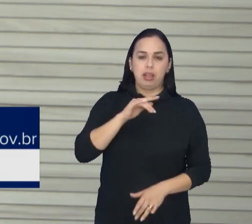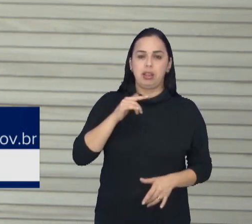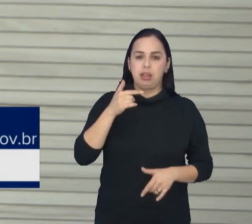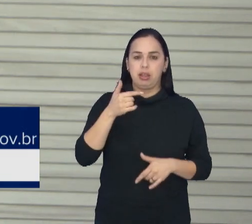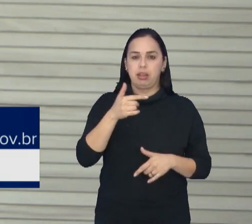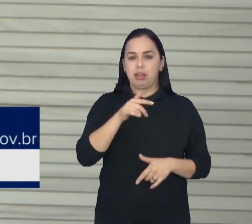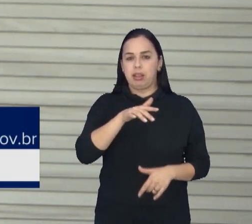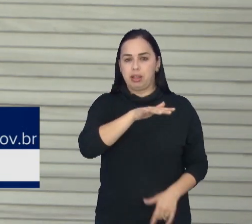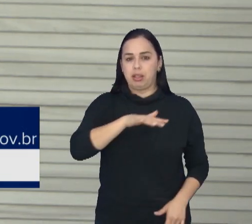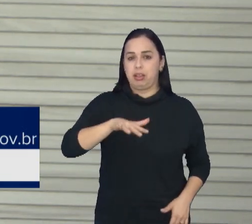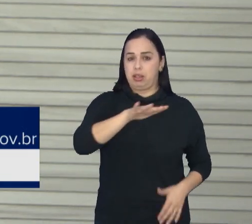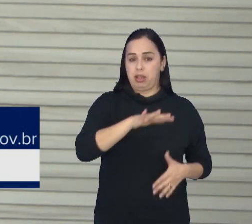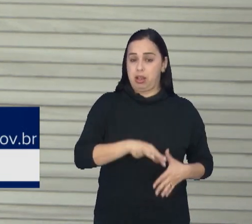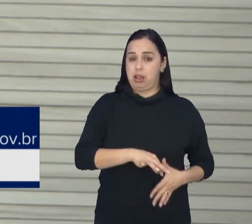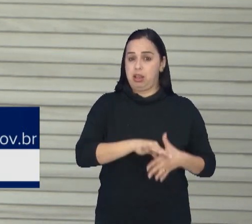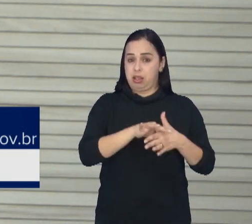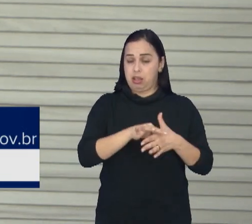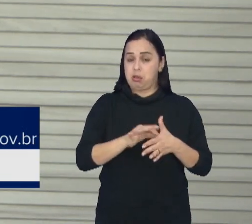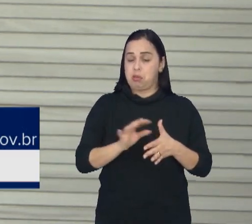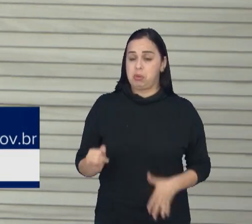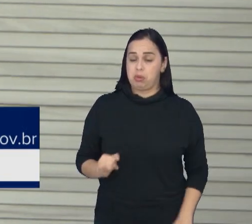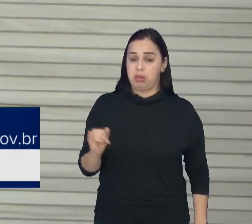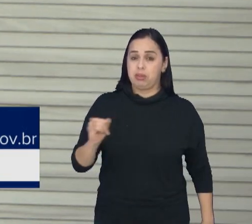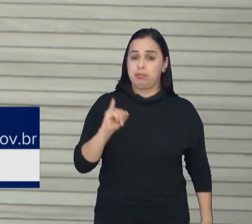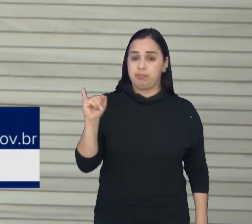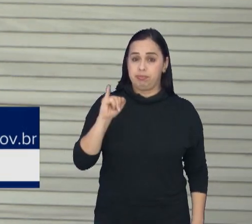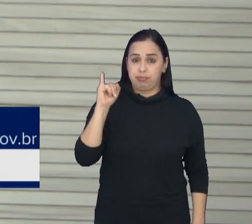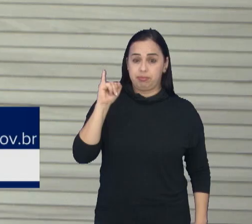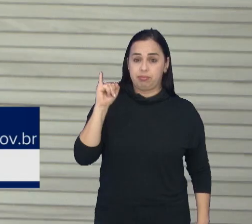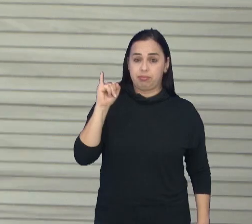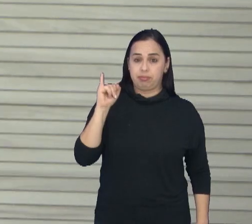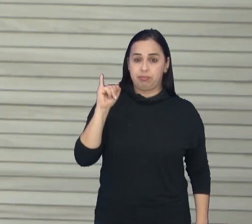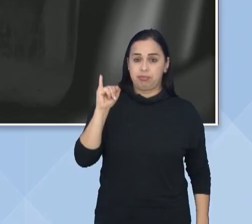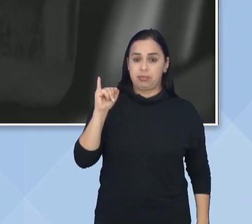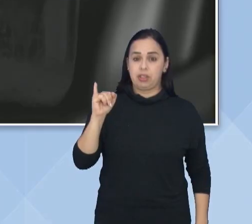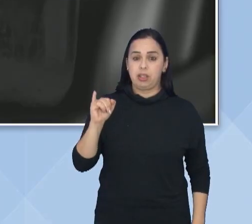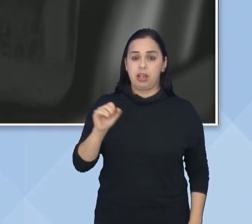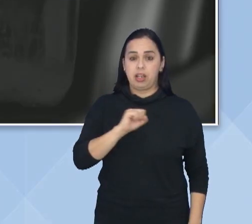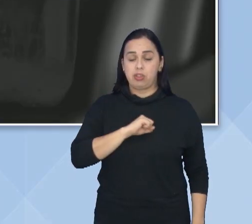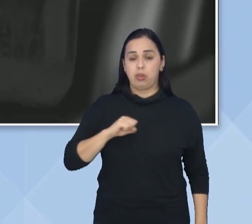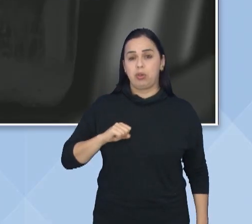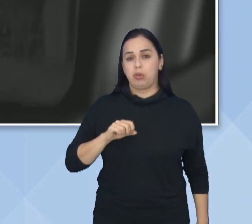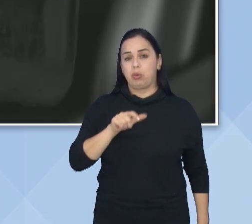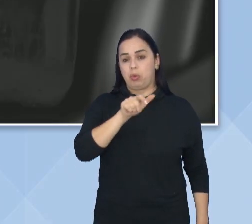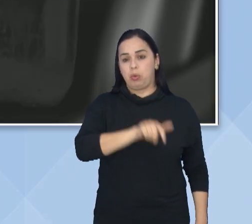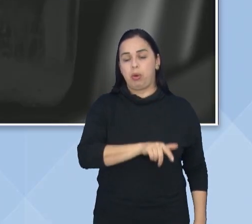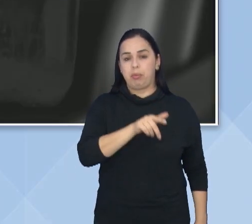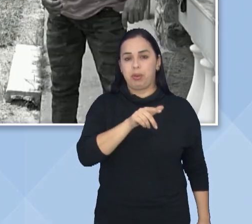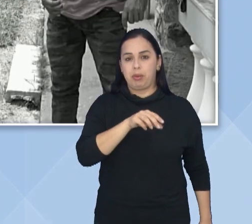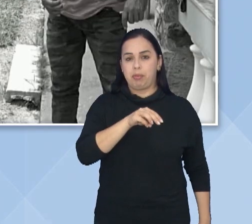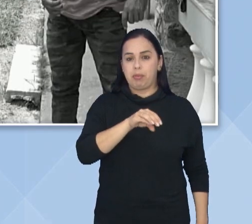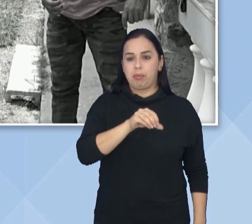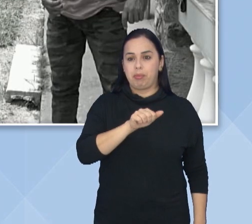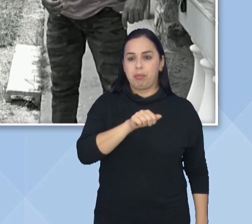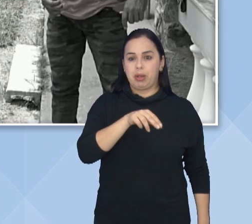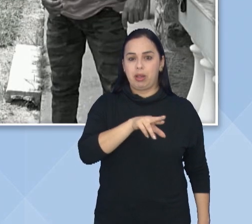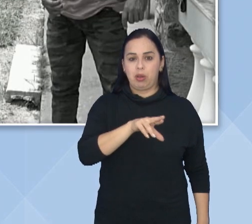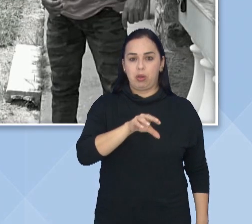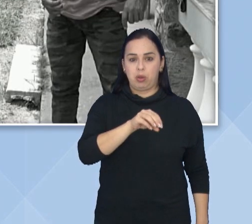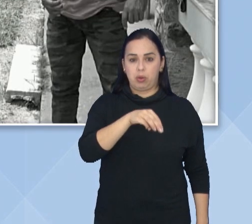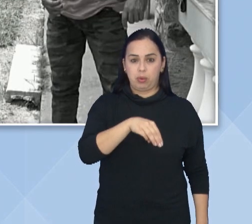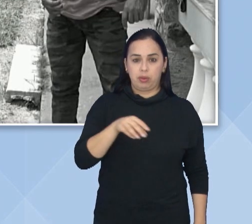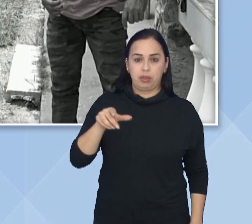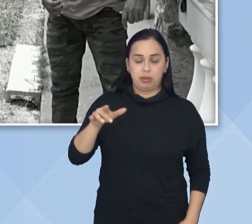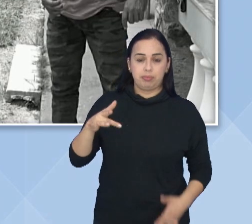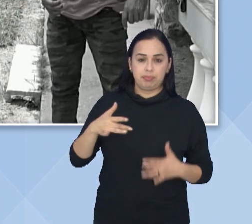é uma liderança importante, sogro do Marrom, né? Por favor, a próxima. Toda a